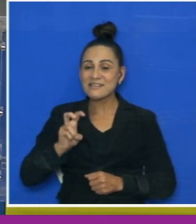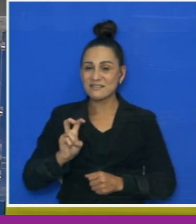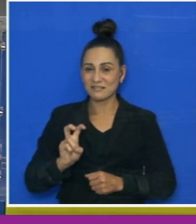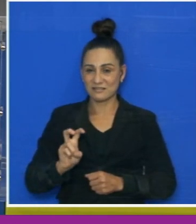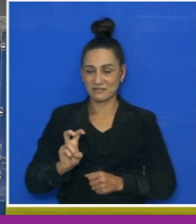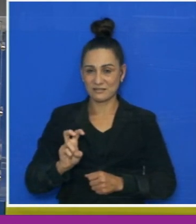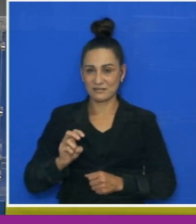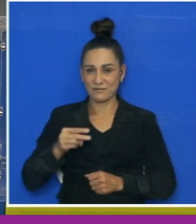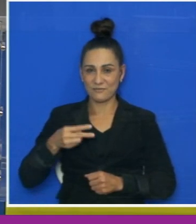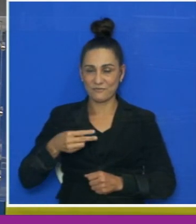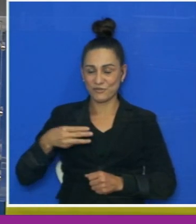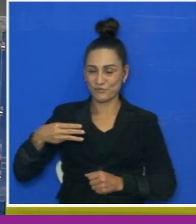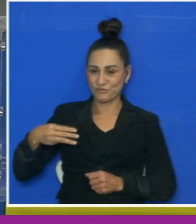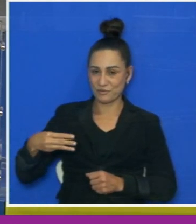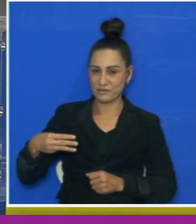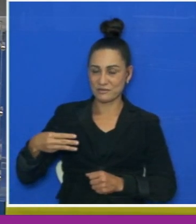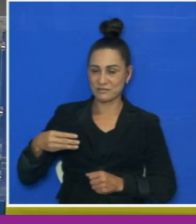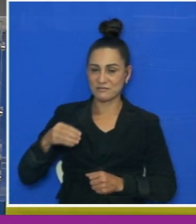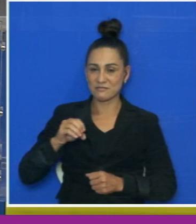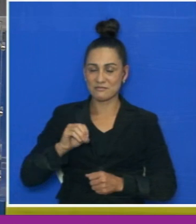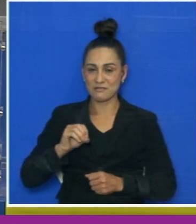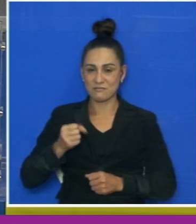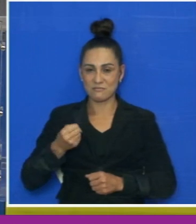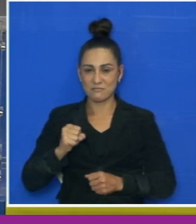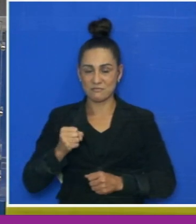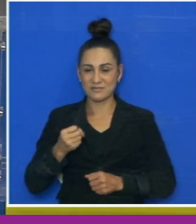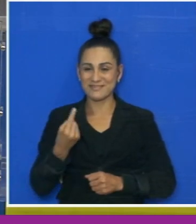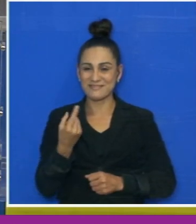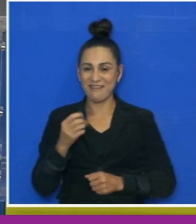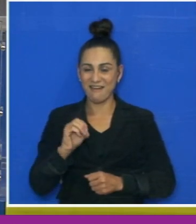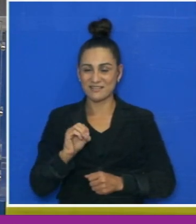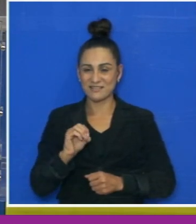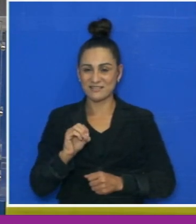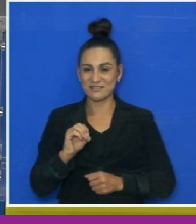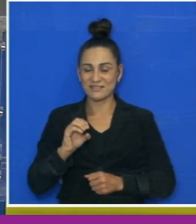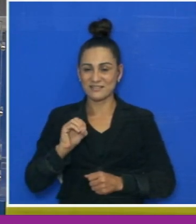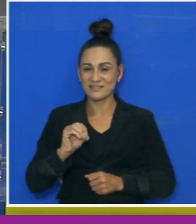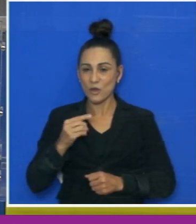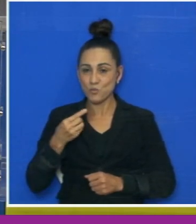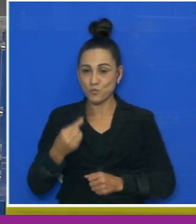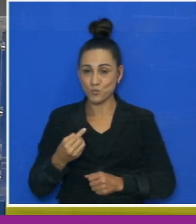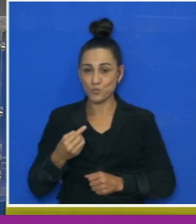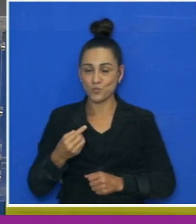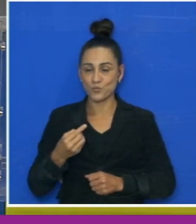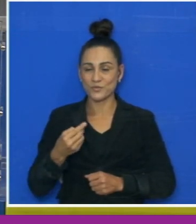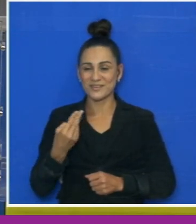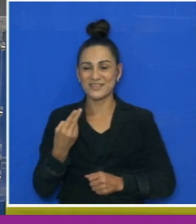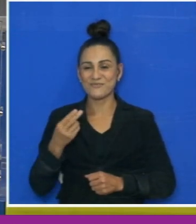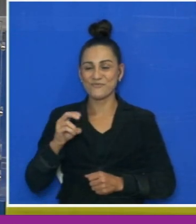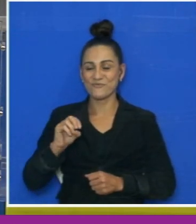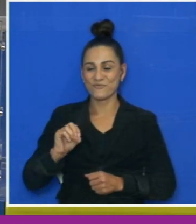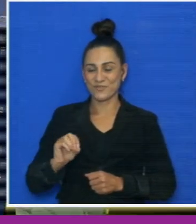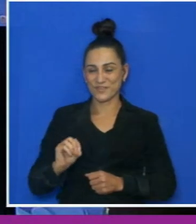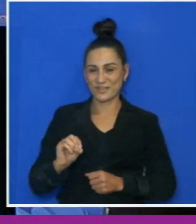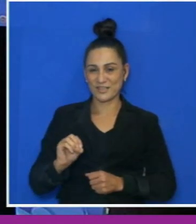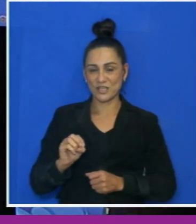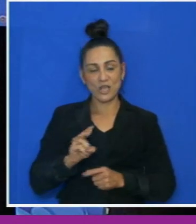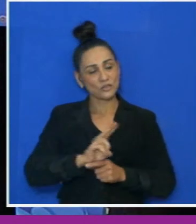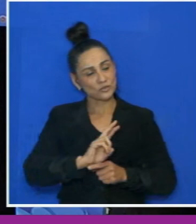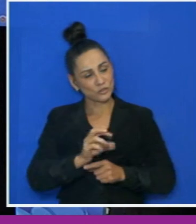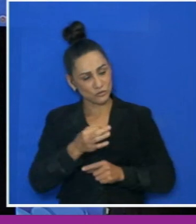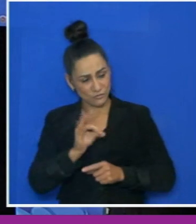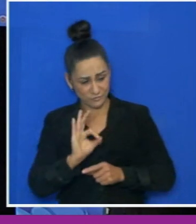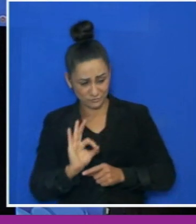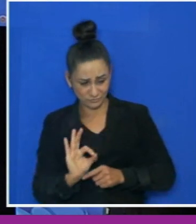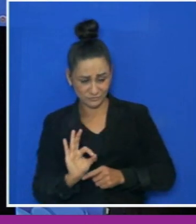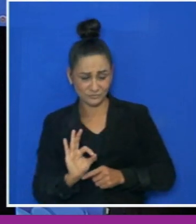15, 23, 08, 10, 01 e 20. Os senhores